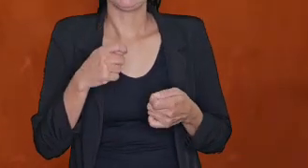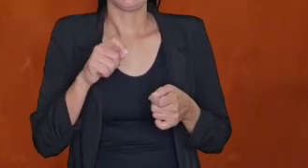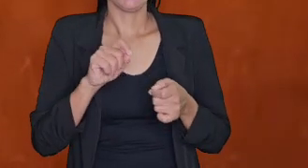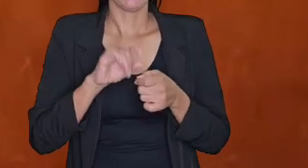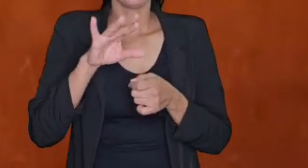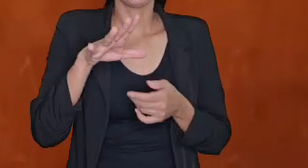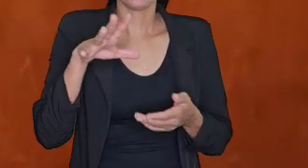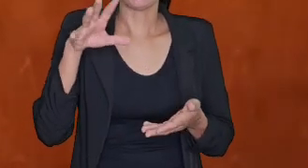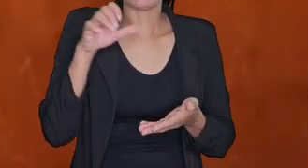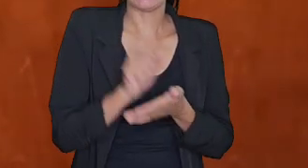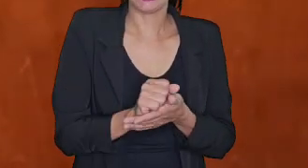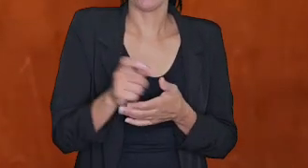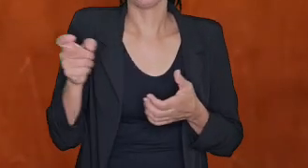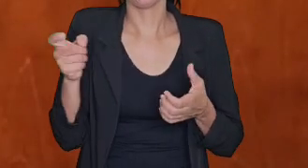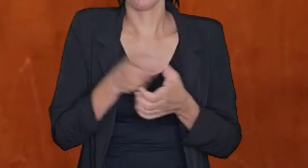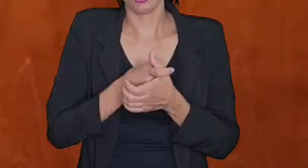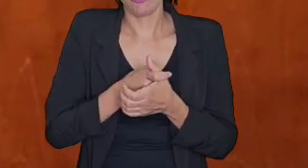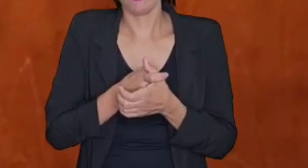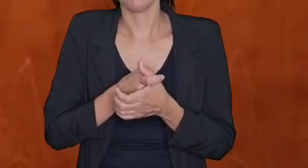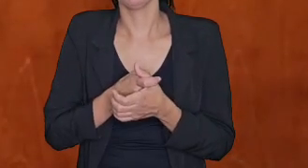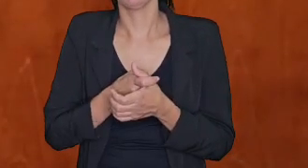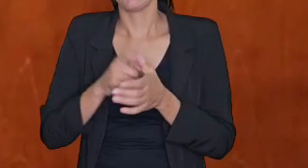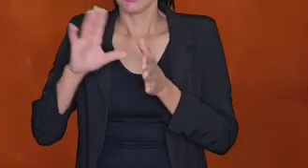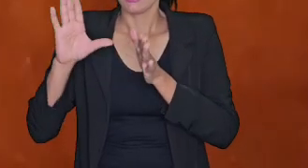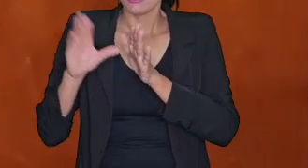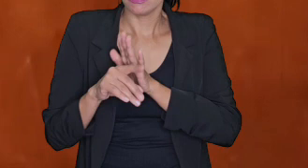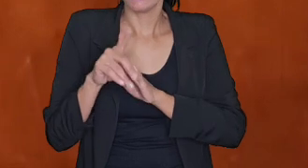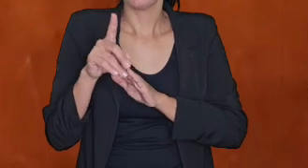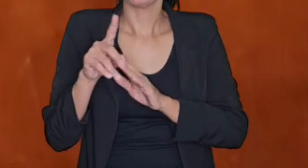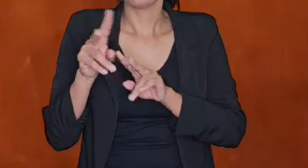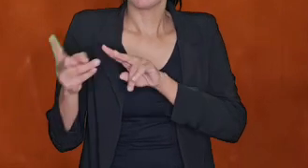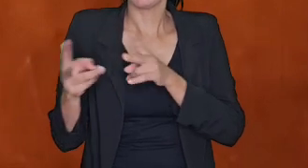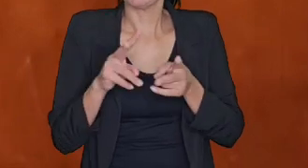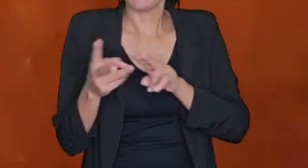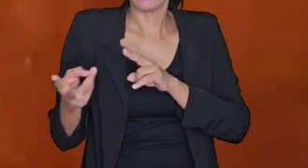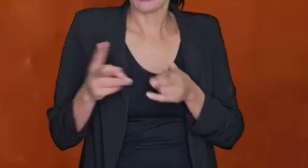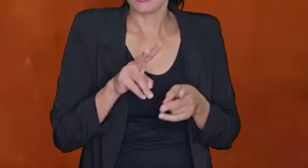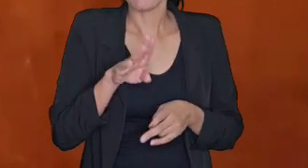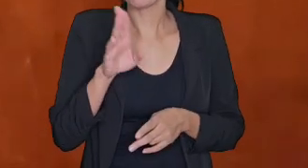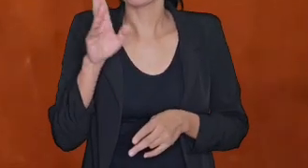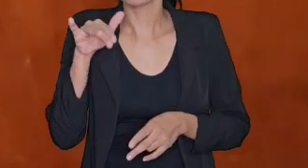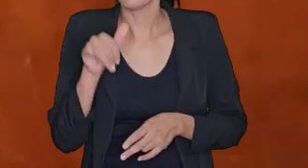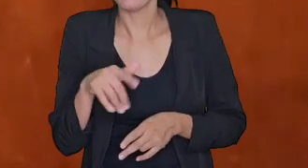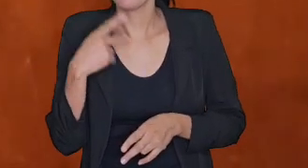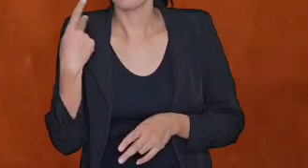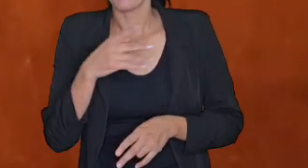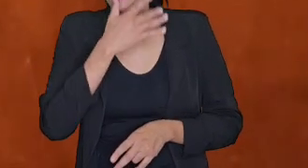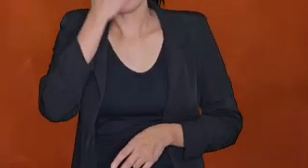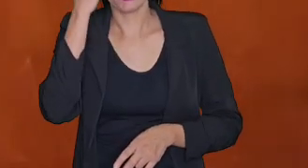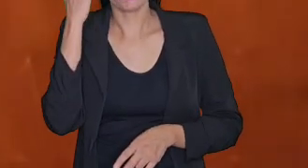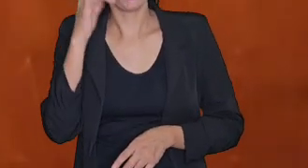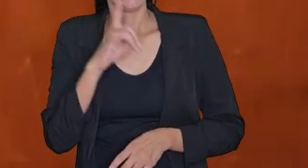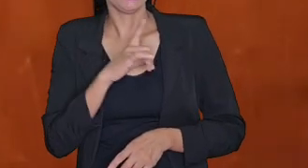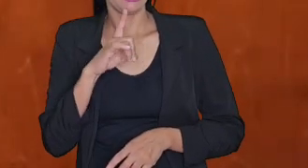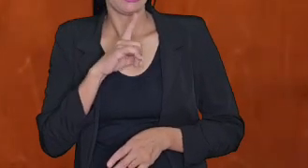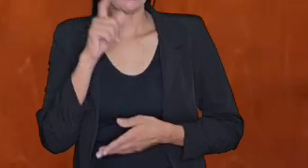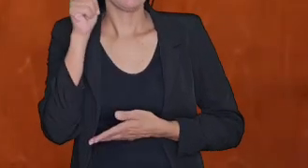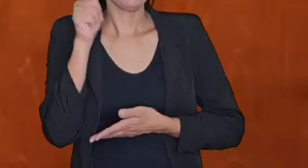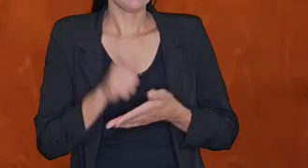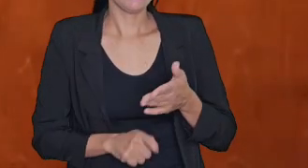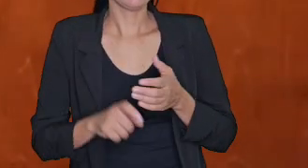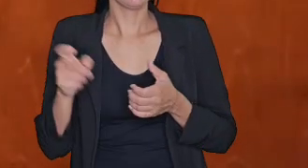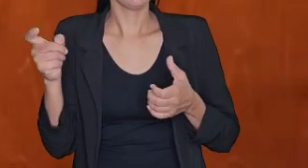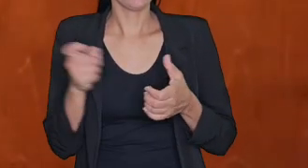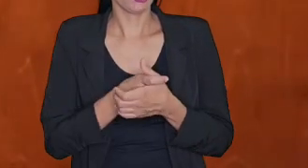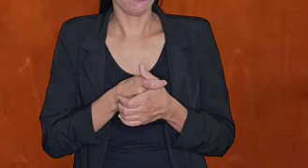contribuinte. Não precisa nem ter execução fiscal, basta inscrição em dívida ativa. É fraudulenta a alienação de bem